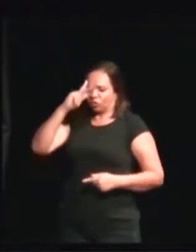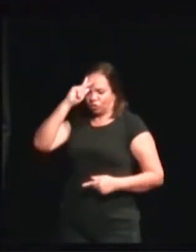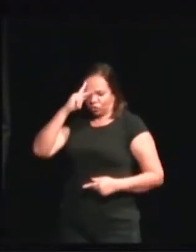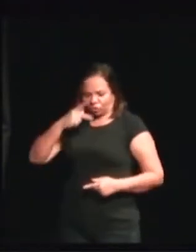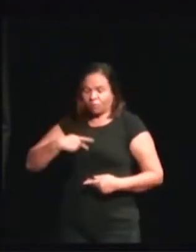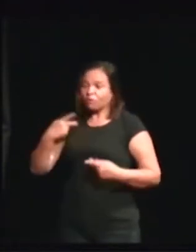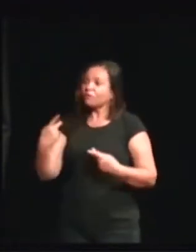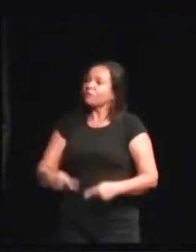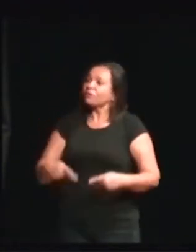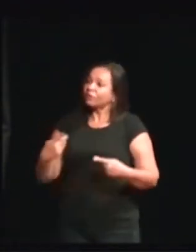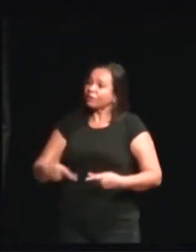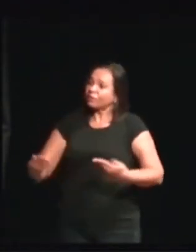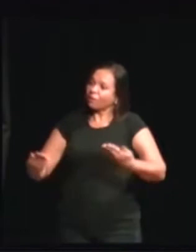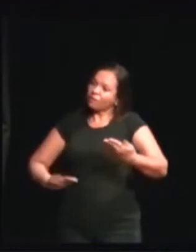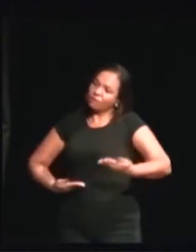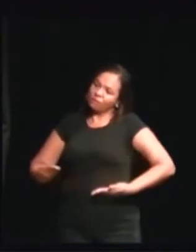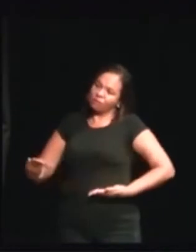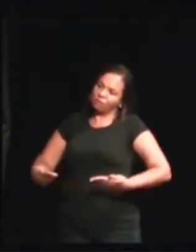gente.